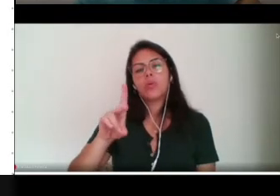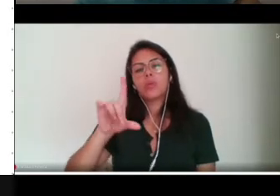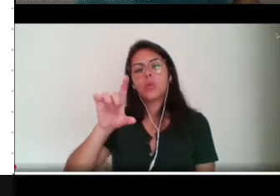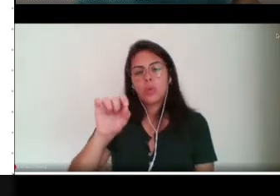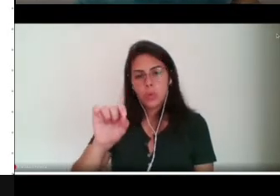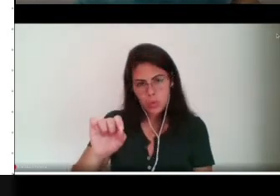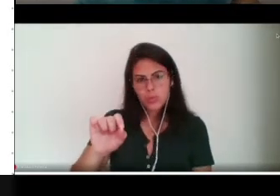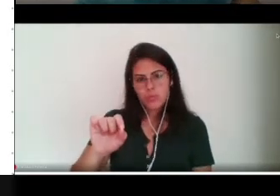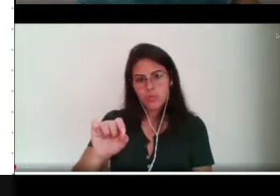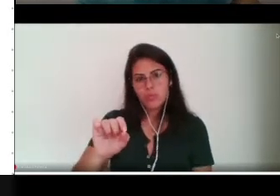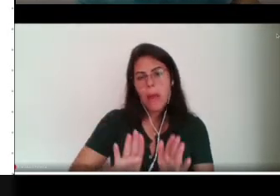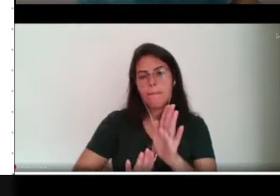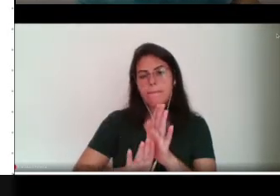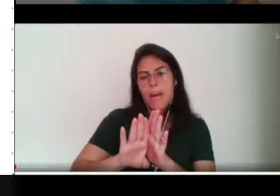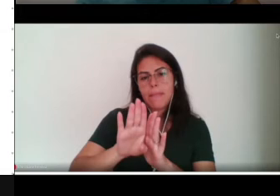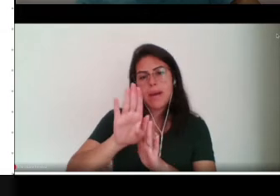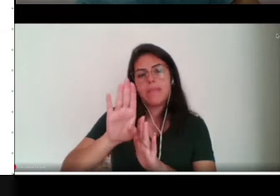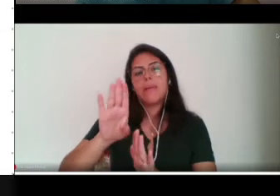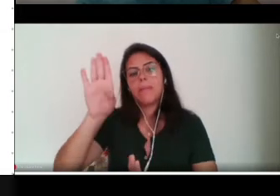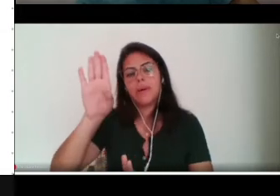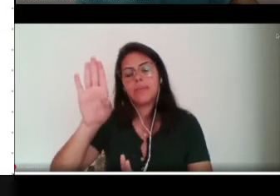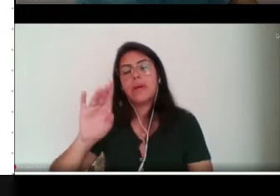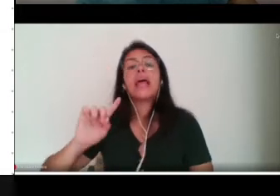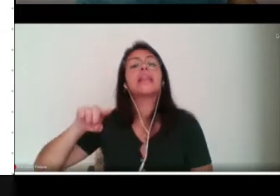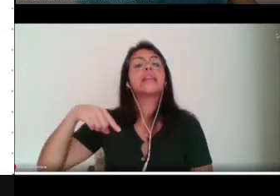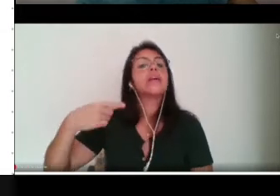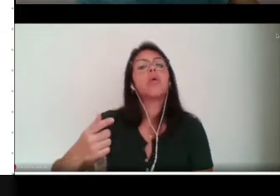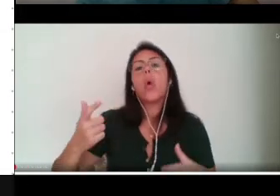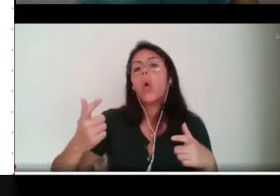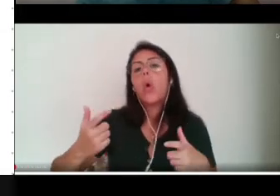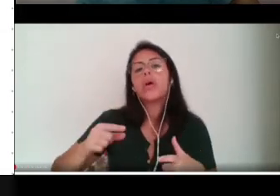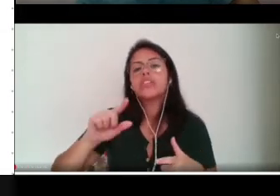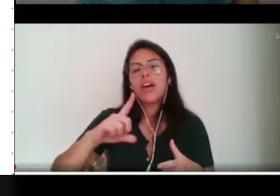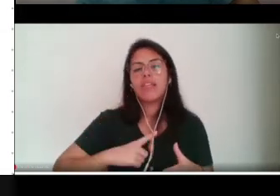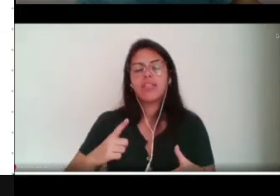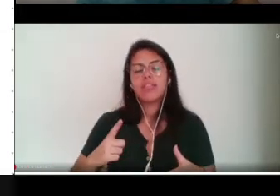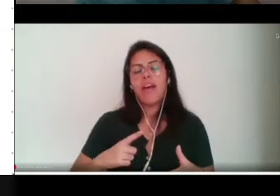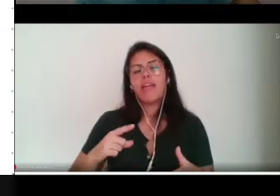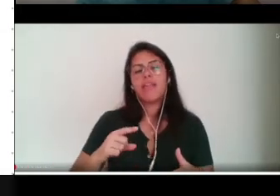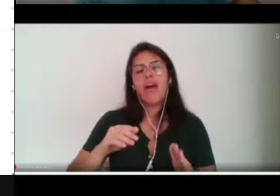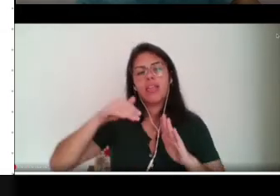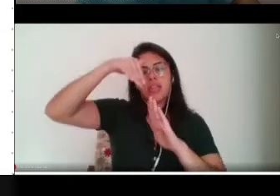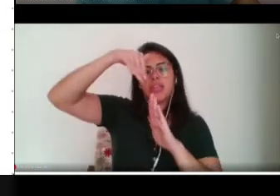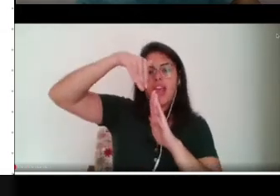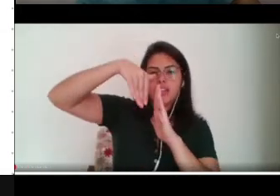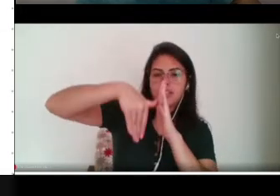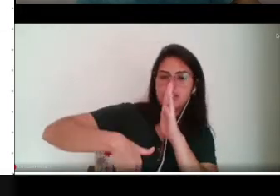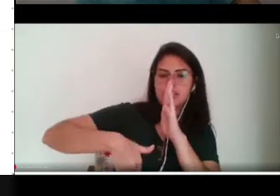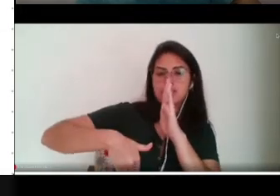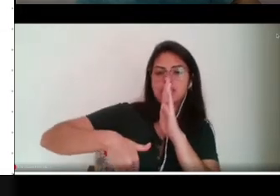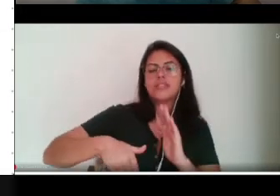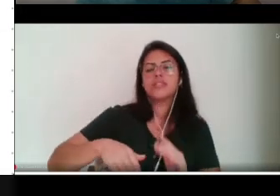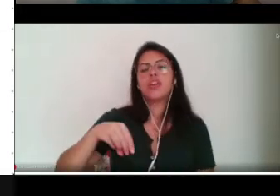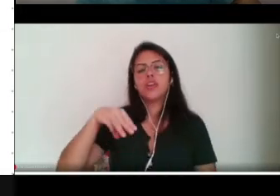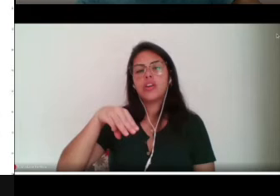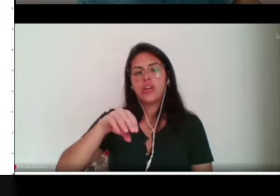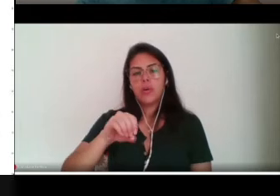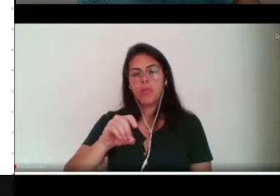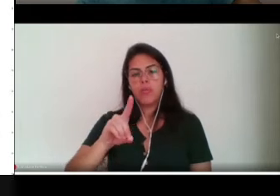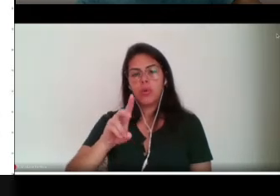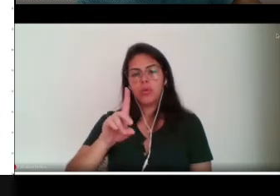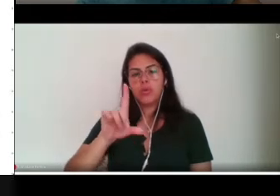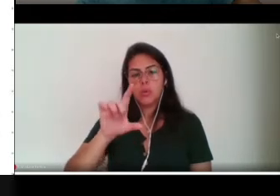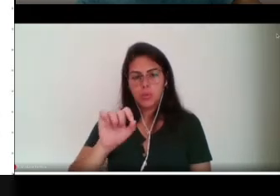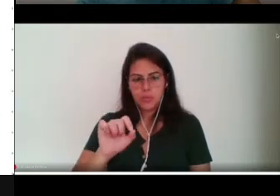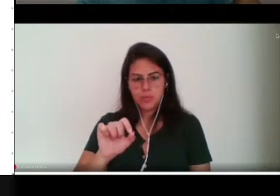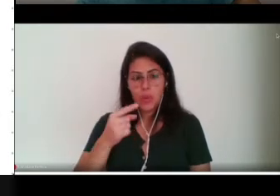em módulo? Observe aqui, ó, que nessa região aqui, ó, desse ponto azul até